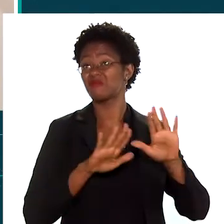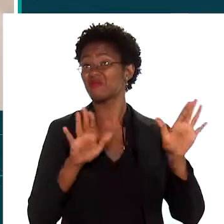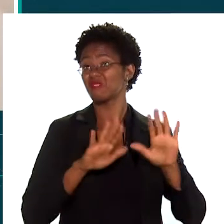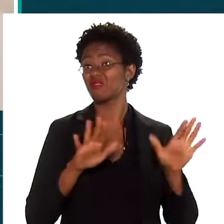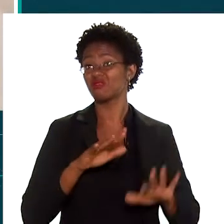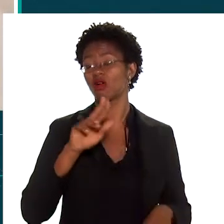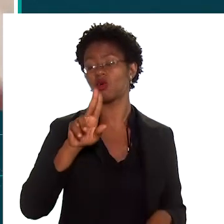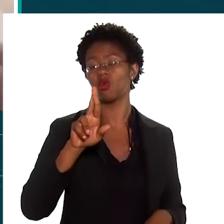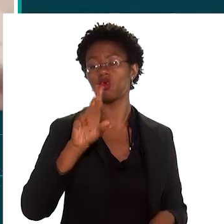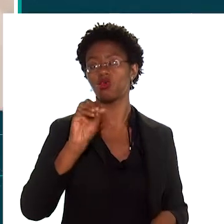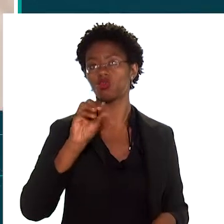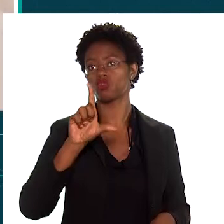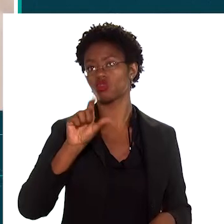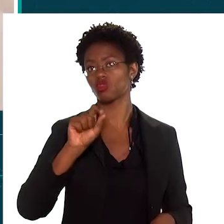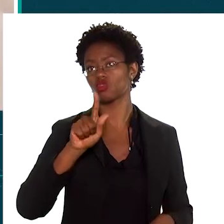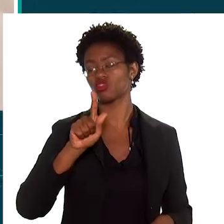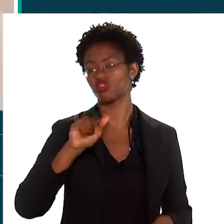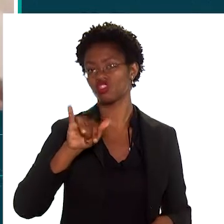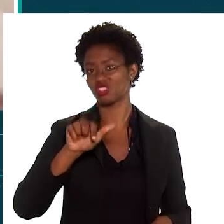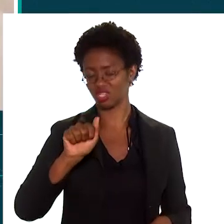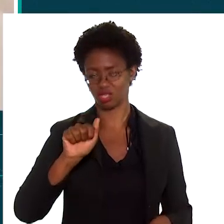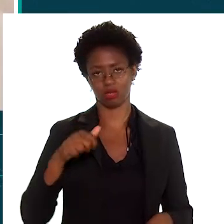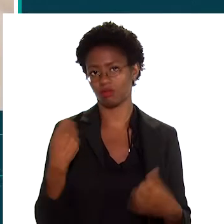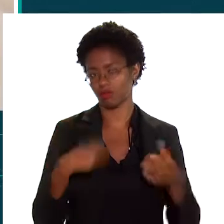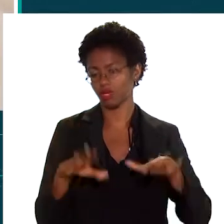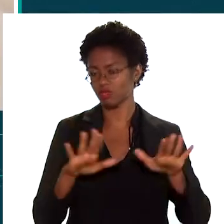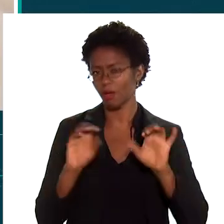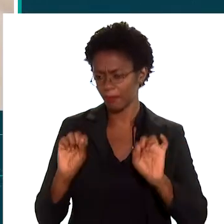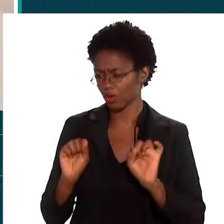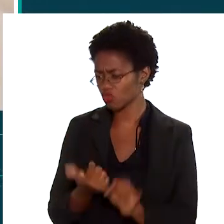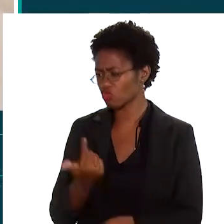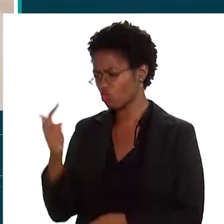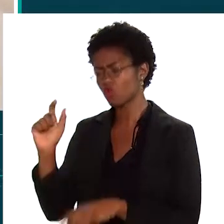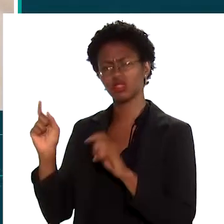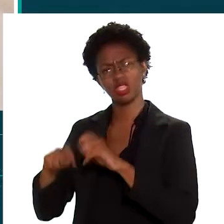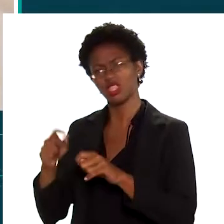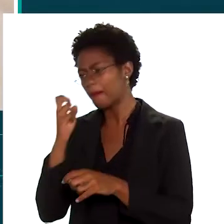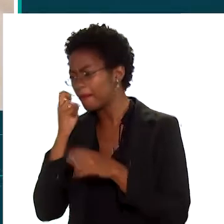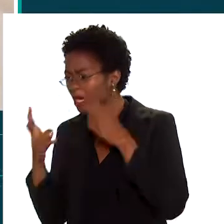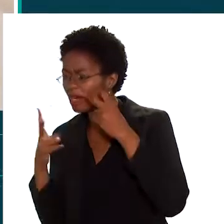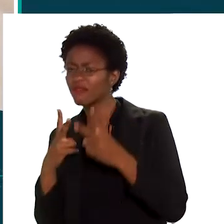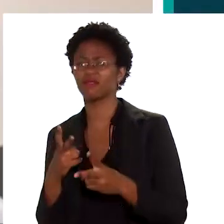diagnosticar uma gonorreia, diagnosticar um cancro, diagnosticar uma